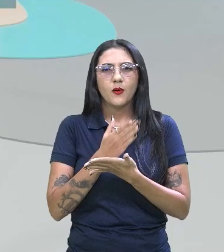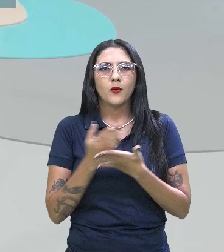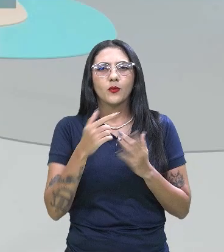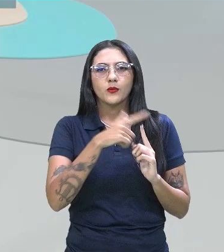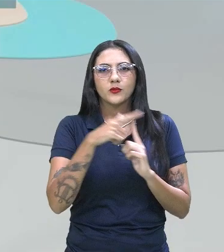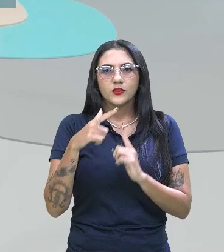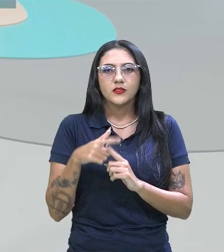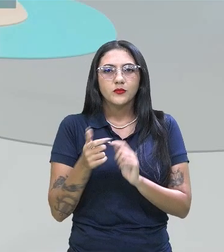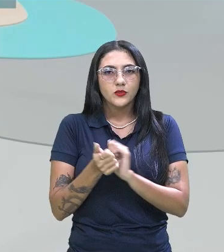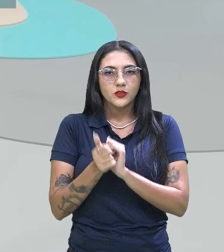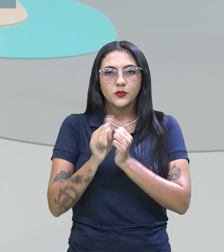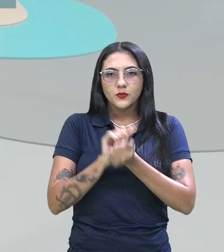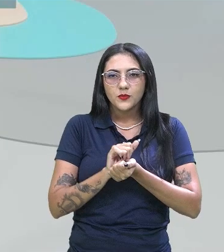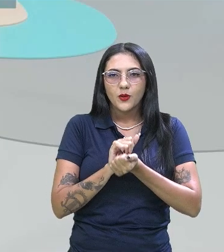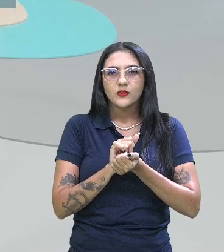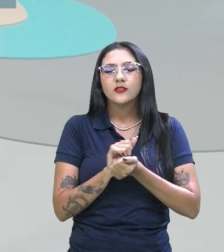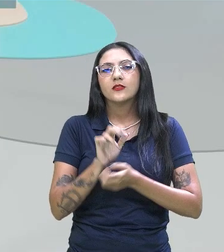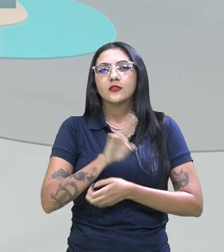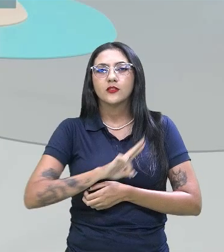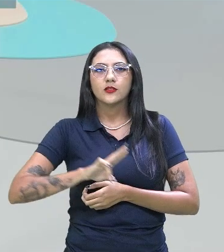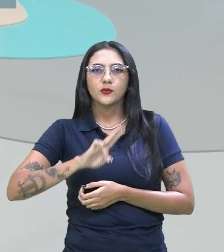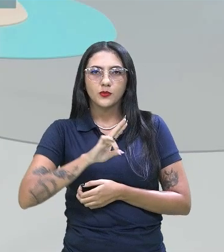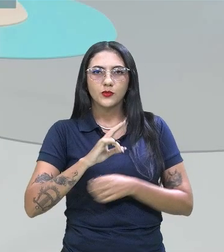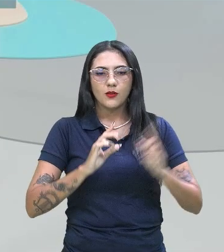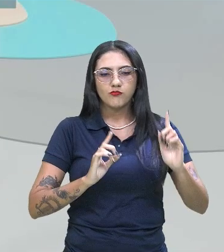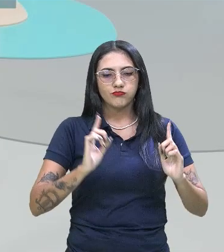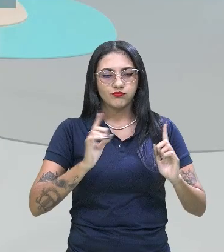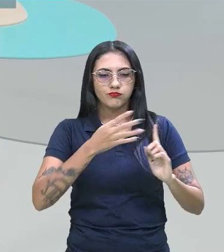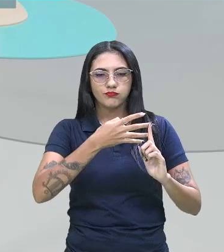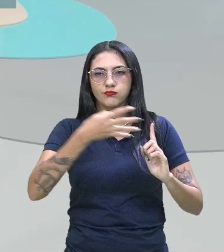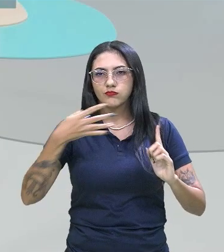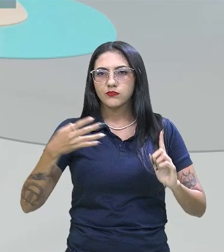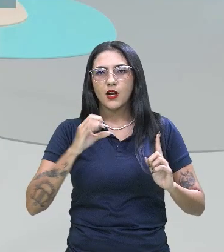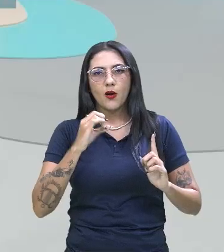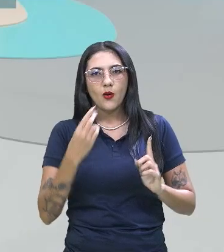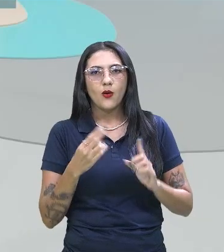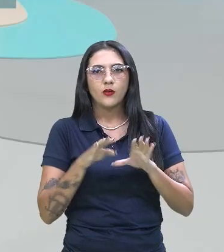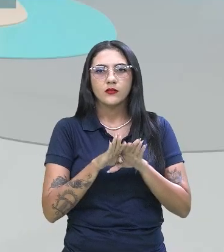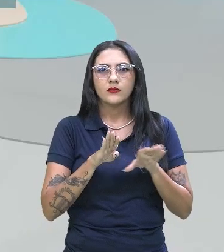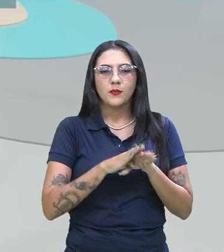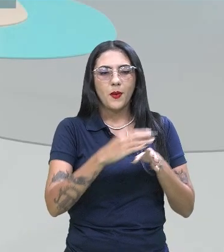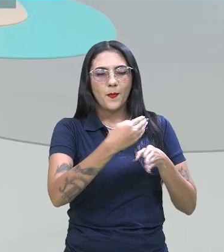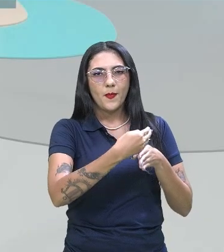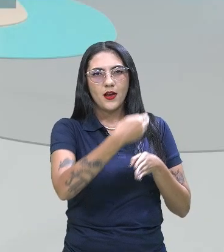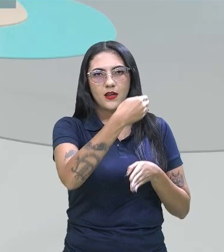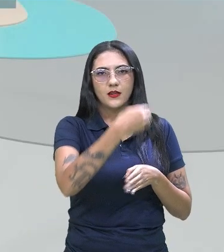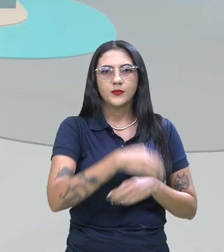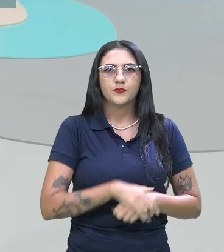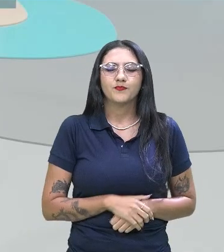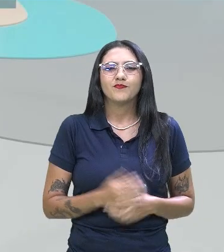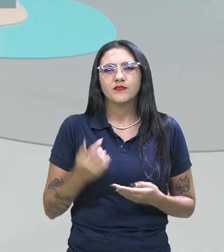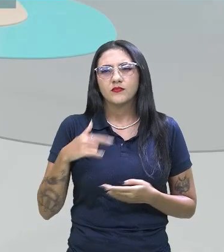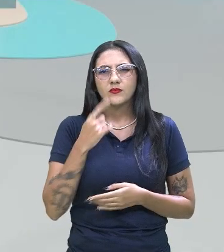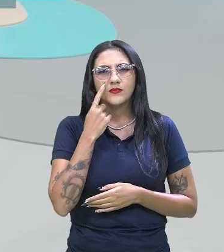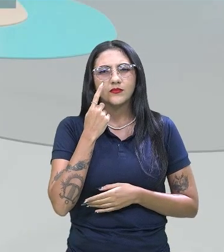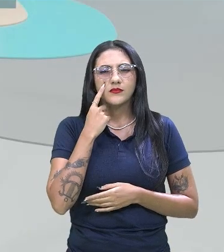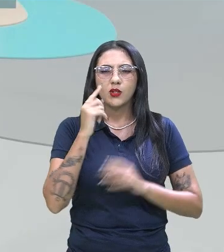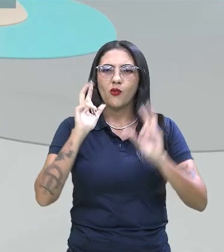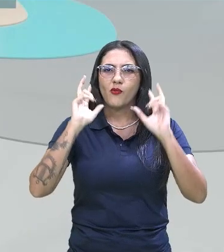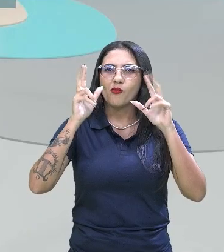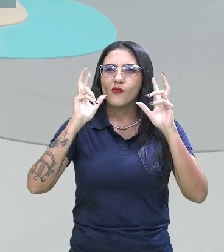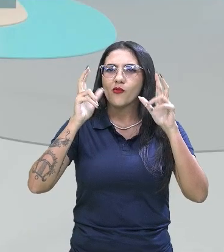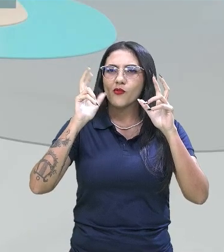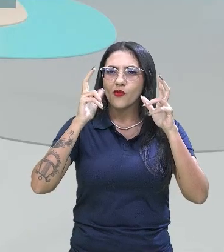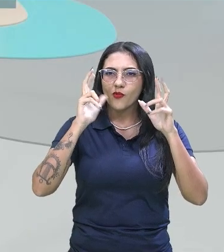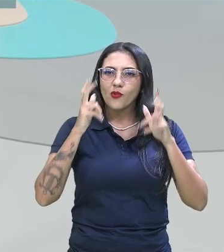esportes de rede ou de parede de rebote, né? Então, nós vimos aqui o voleibol, o vôlei de praia, né, como